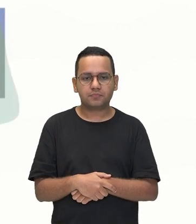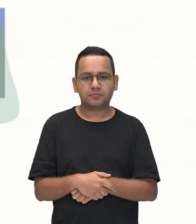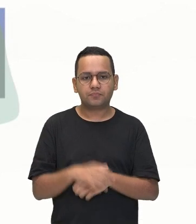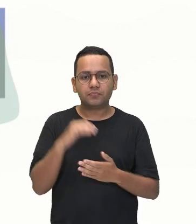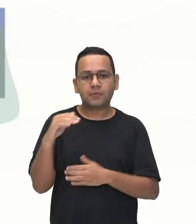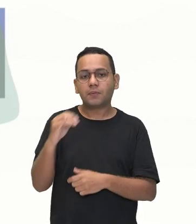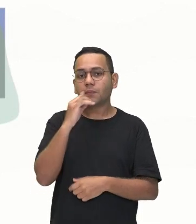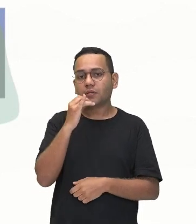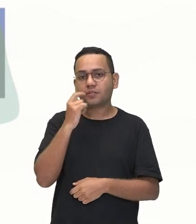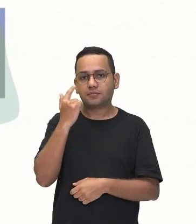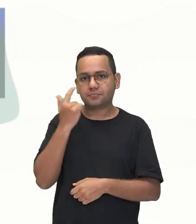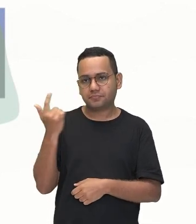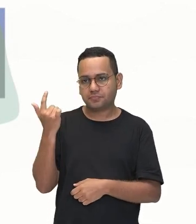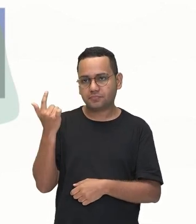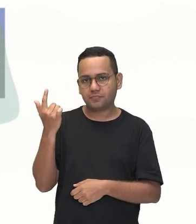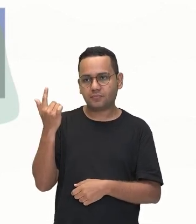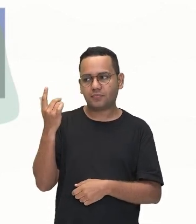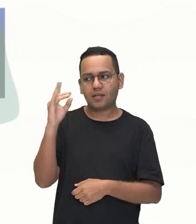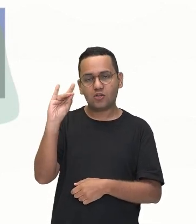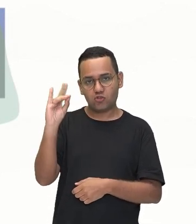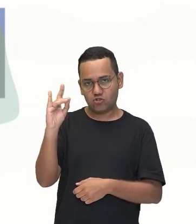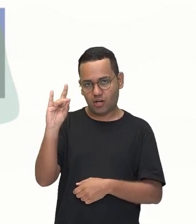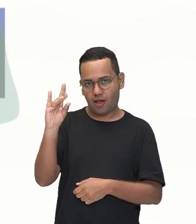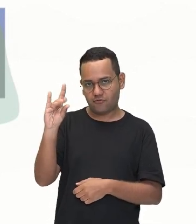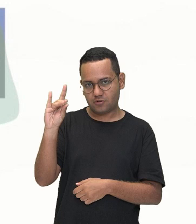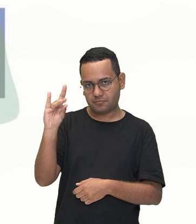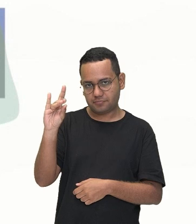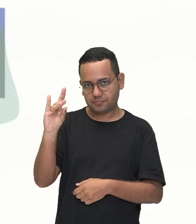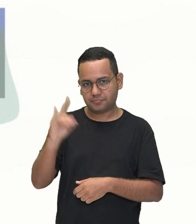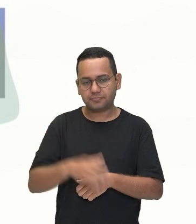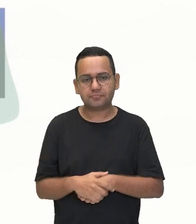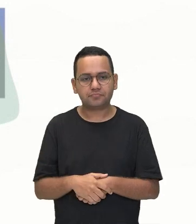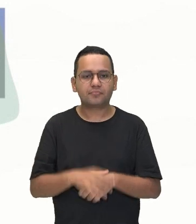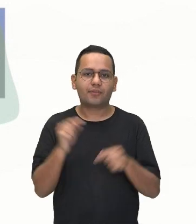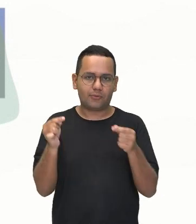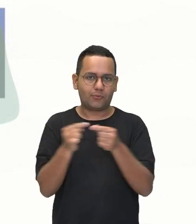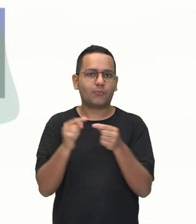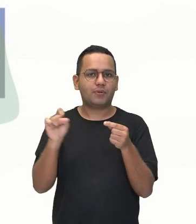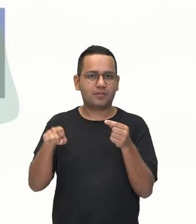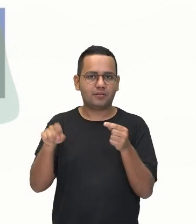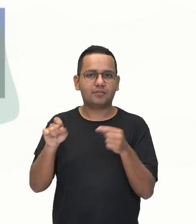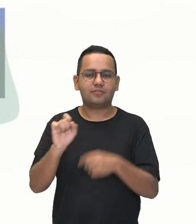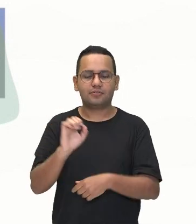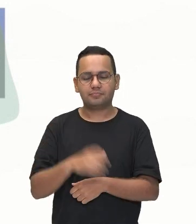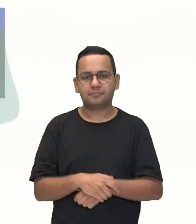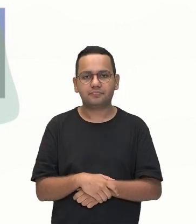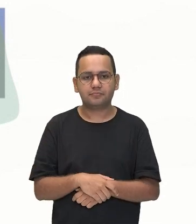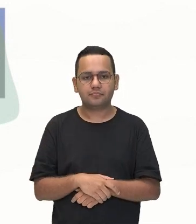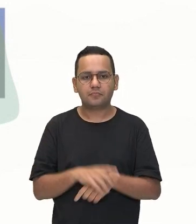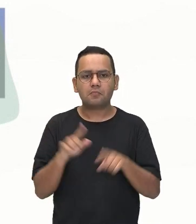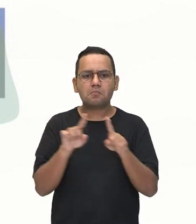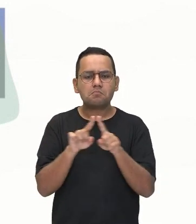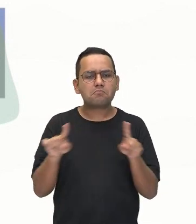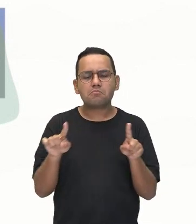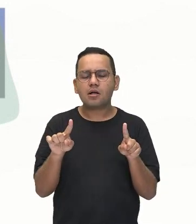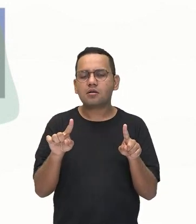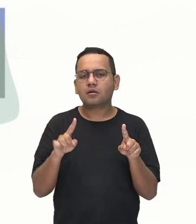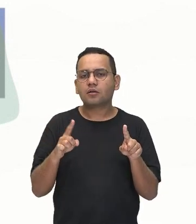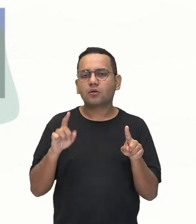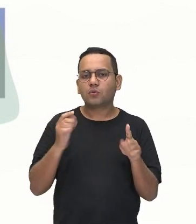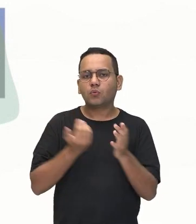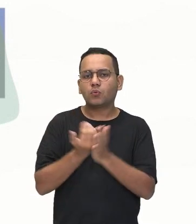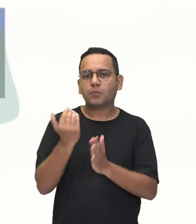girafas, ela representa muito bem essa lei do uso e desuso. No início, geneticamente,